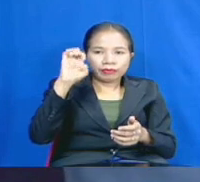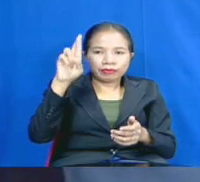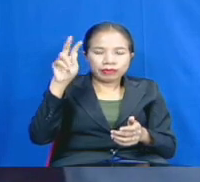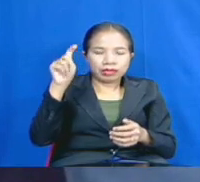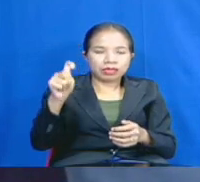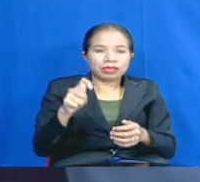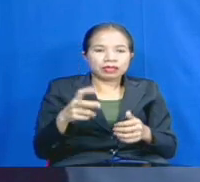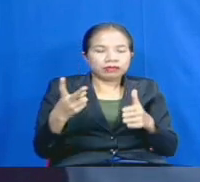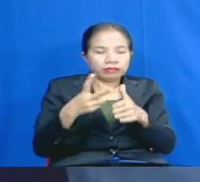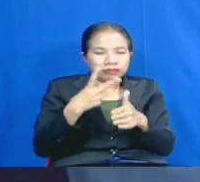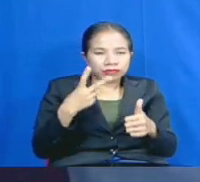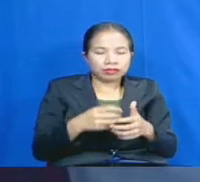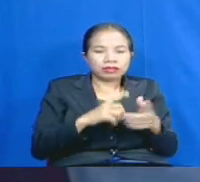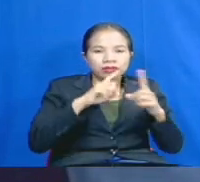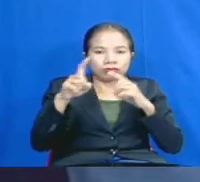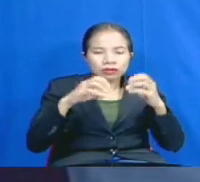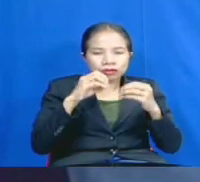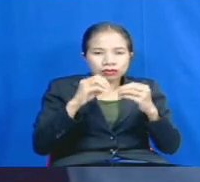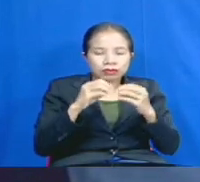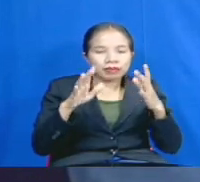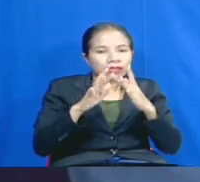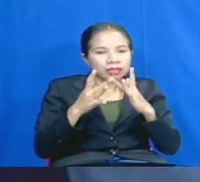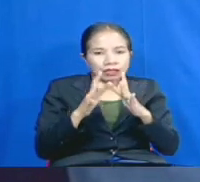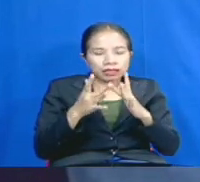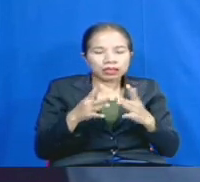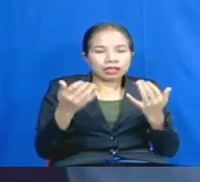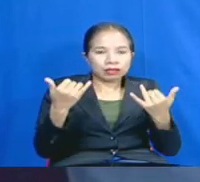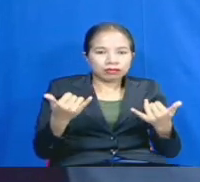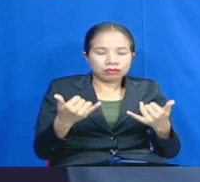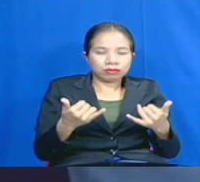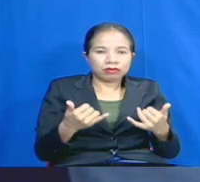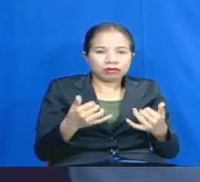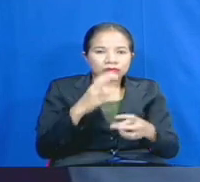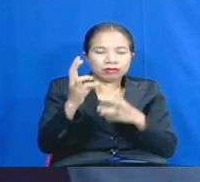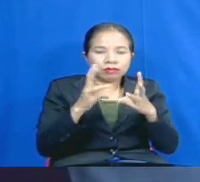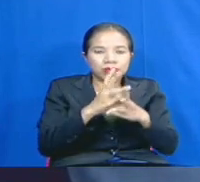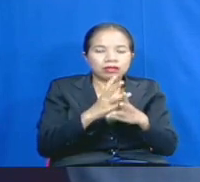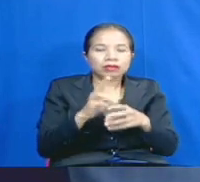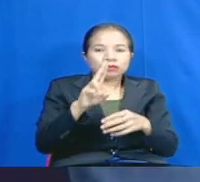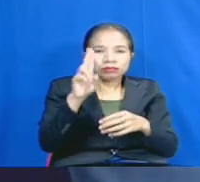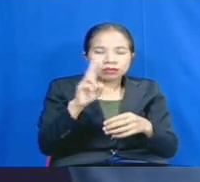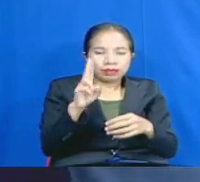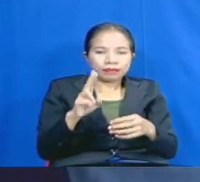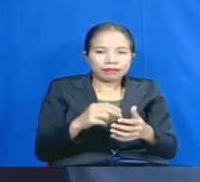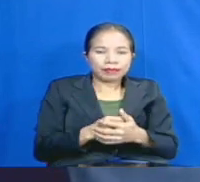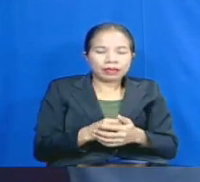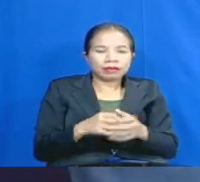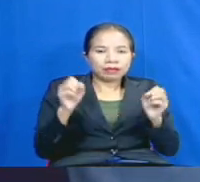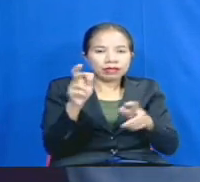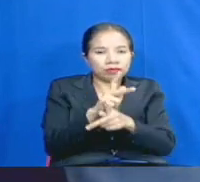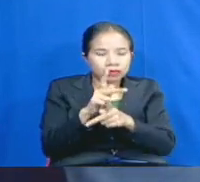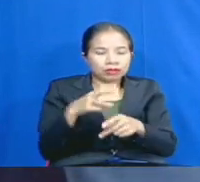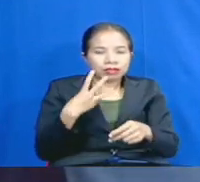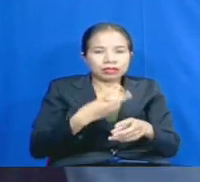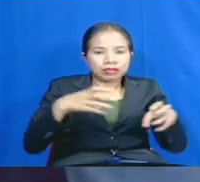green bond. Green bond ne kulia kona ba safe energy dan be maka agora dada mundial usa hela para tu bele asegura ita ninia